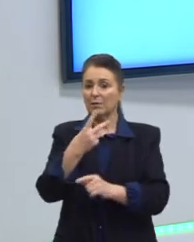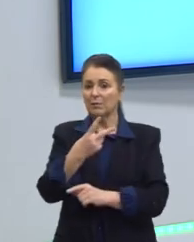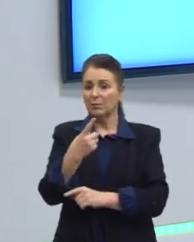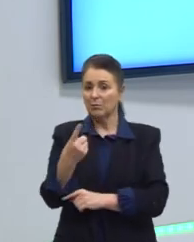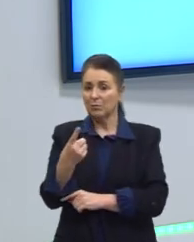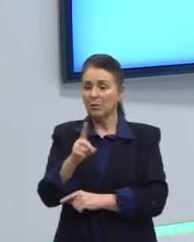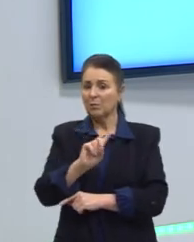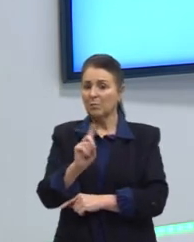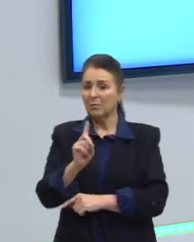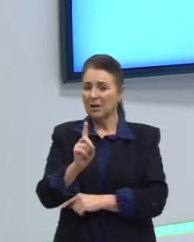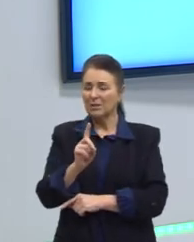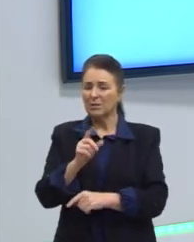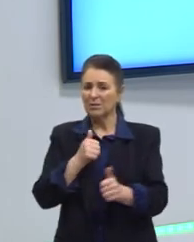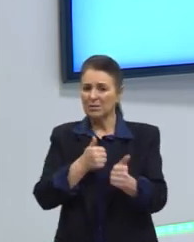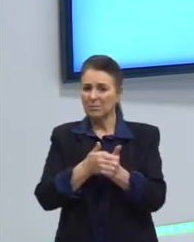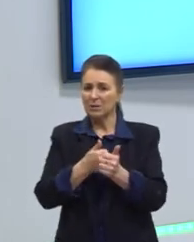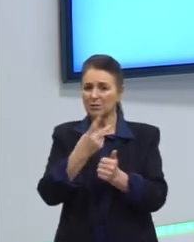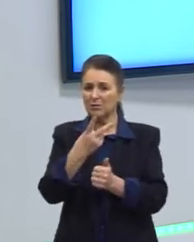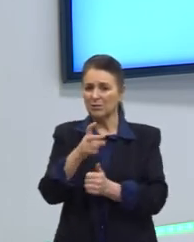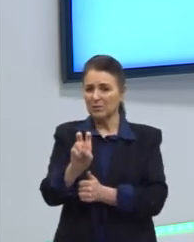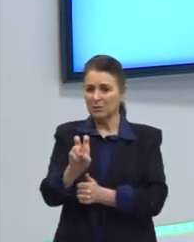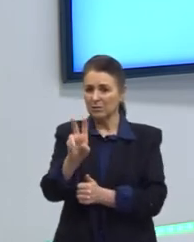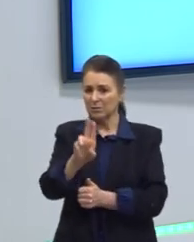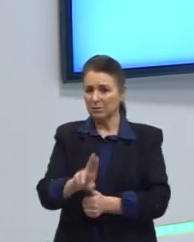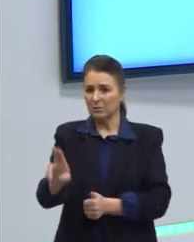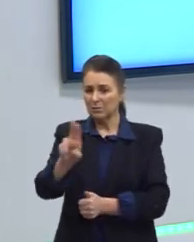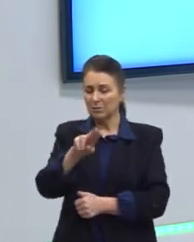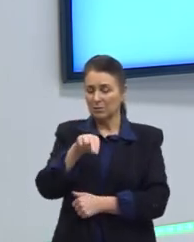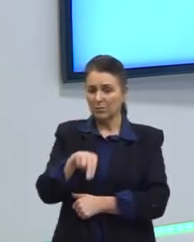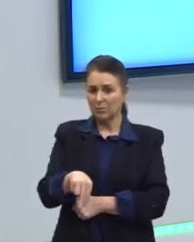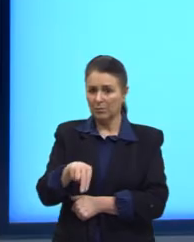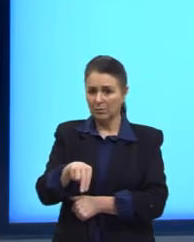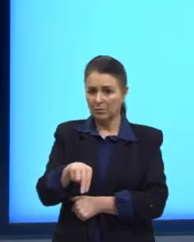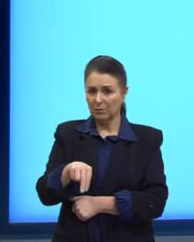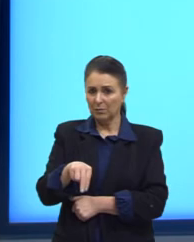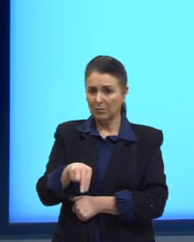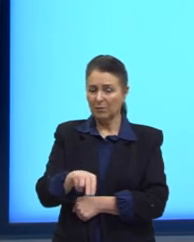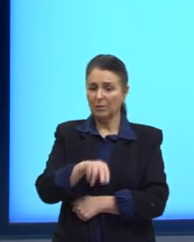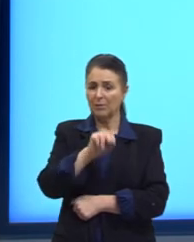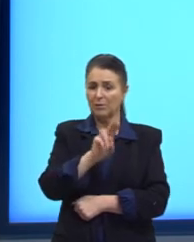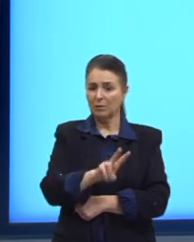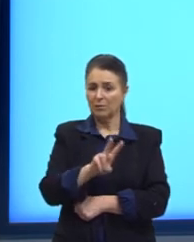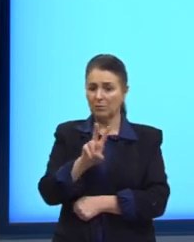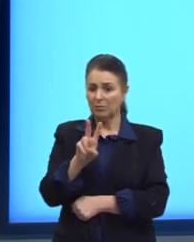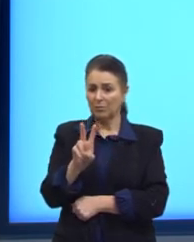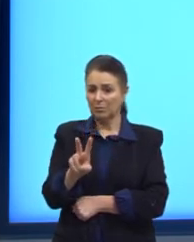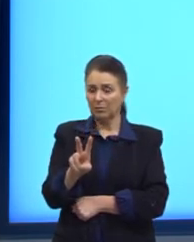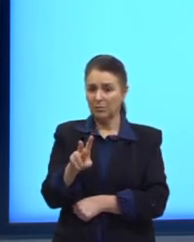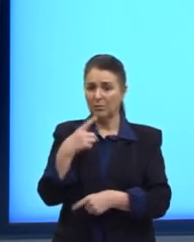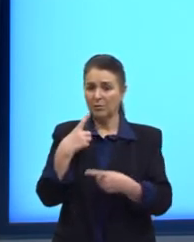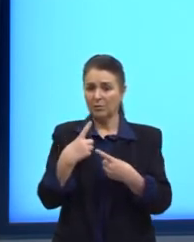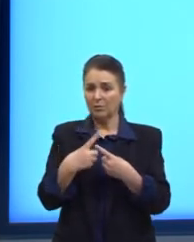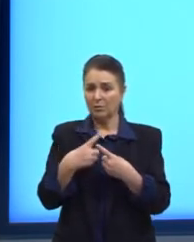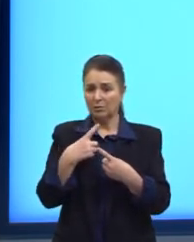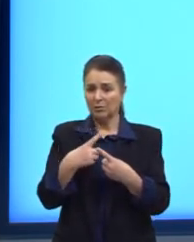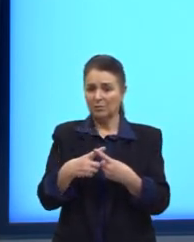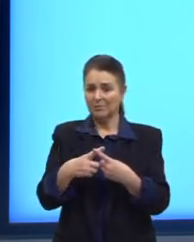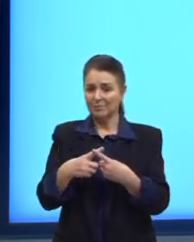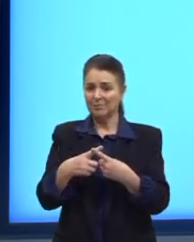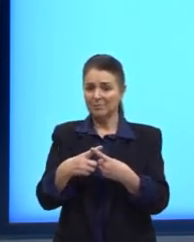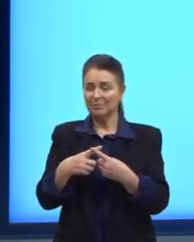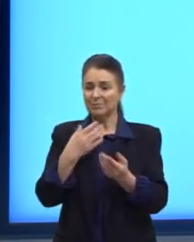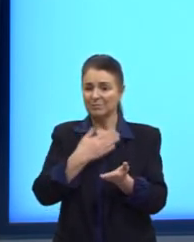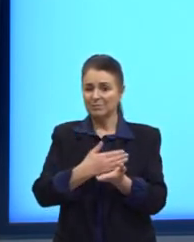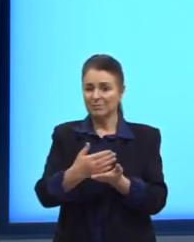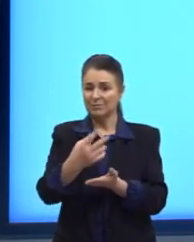ainda não chegaria nos 25 então a gente usa o n sendo 22 porque aí a partir